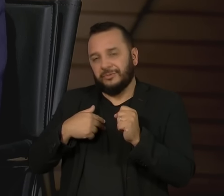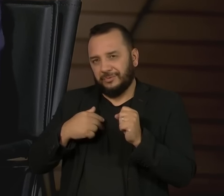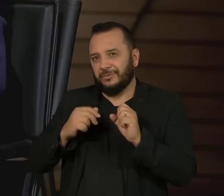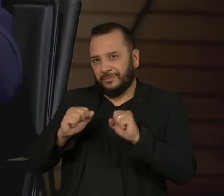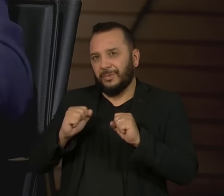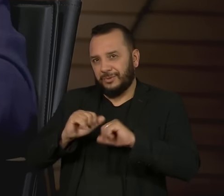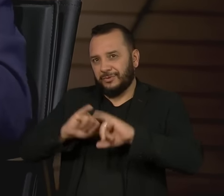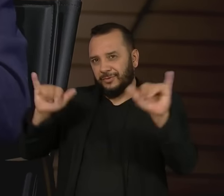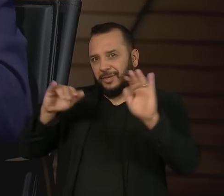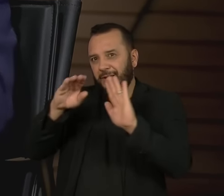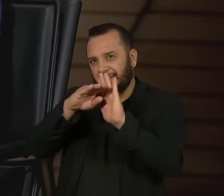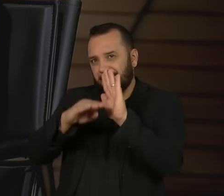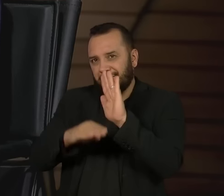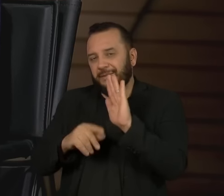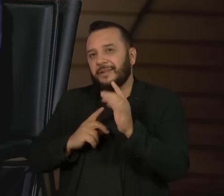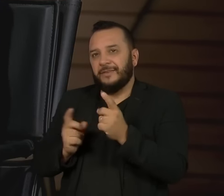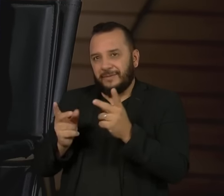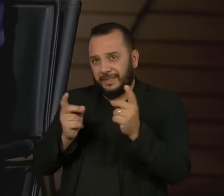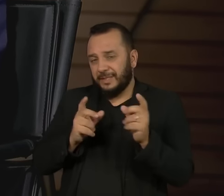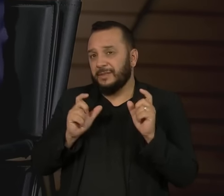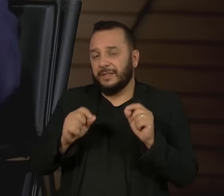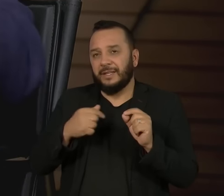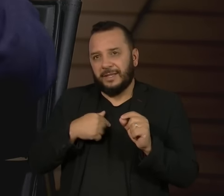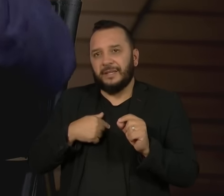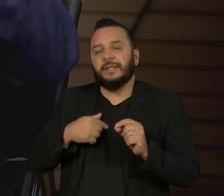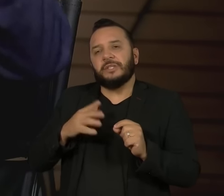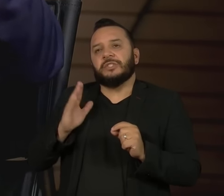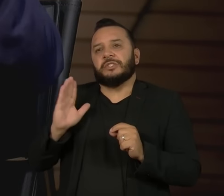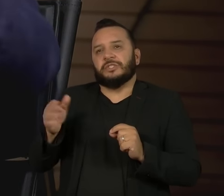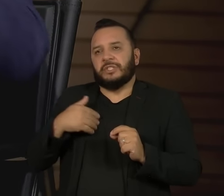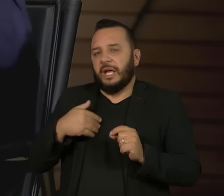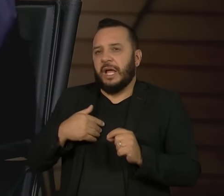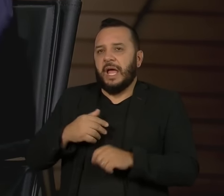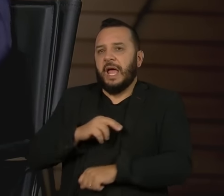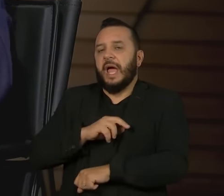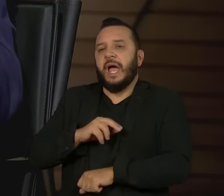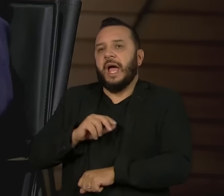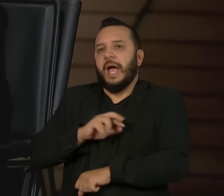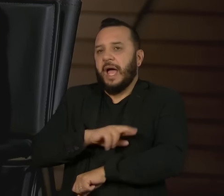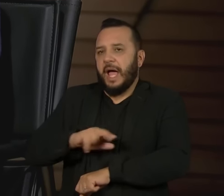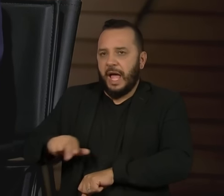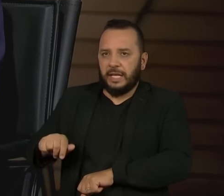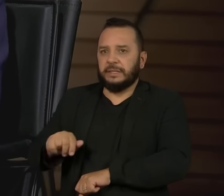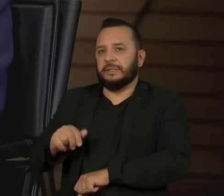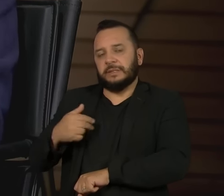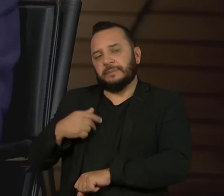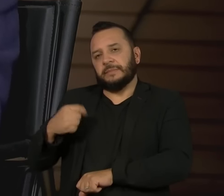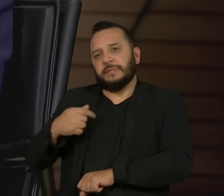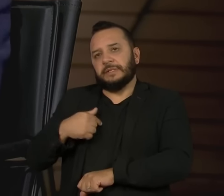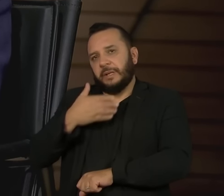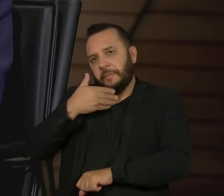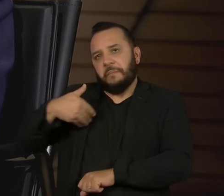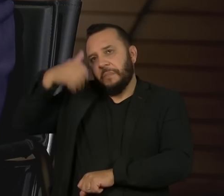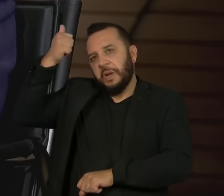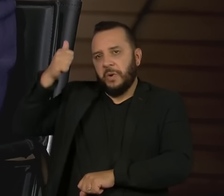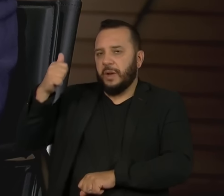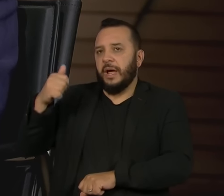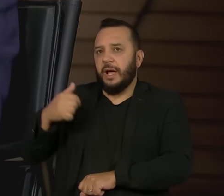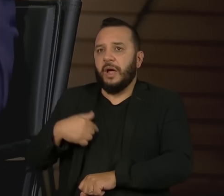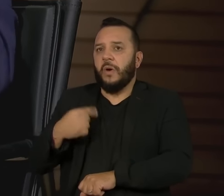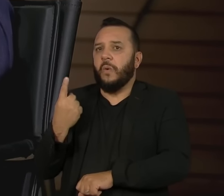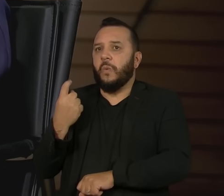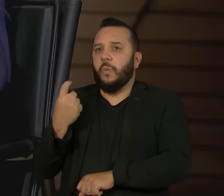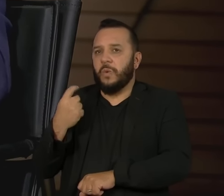nomes, e estão aí circulando também. Eugenistas, eugenia, para melhorar a raça, aquela coisa atroz, terrível. Então, por que eu acho importante essa